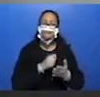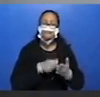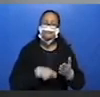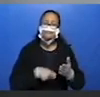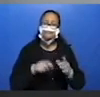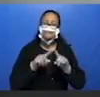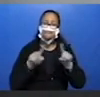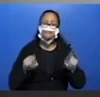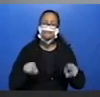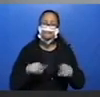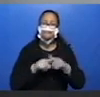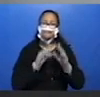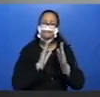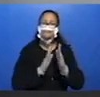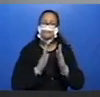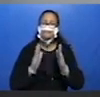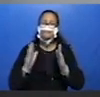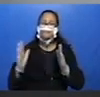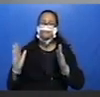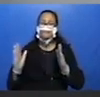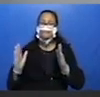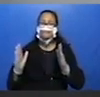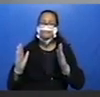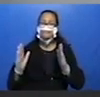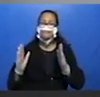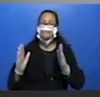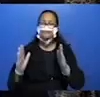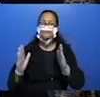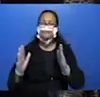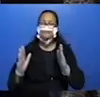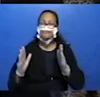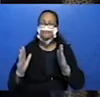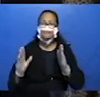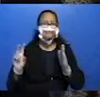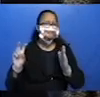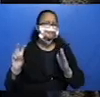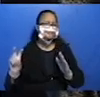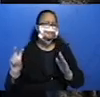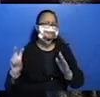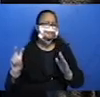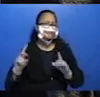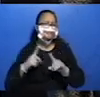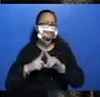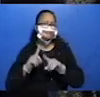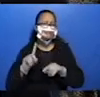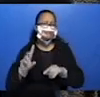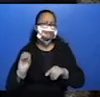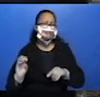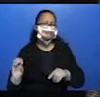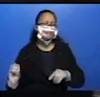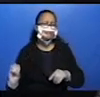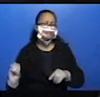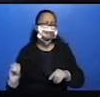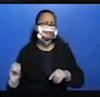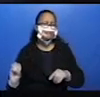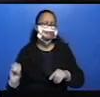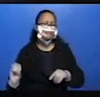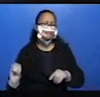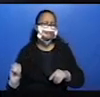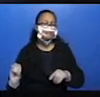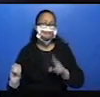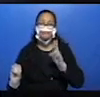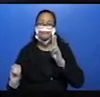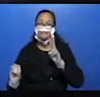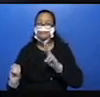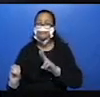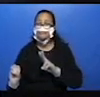de ordens. Ora, era 5. Eu multipliquei por 100, que tem 2 zeros. Olha o que